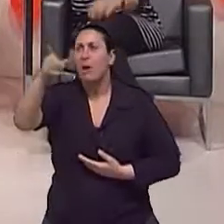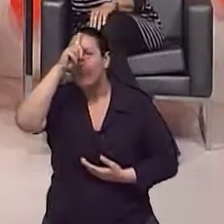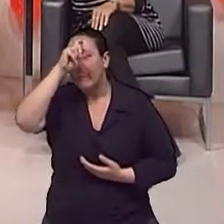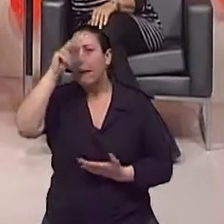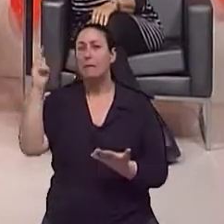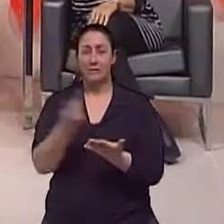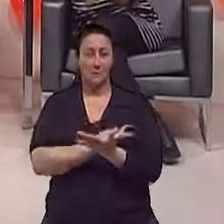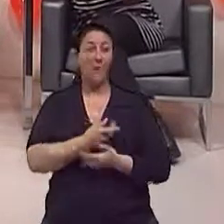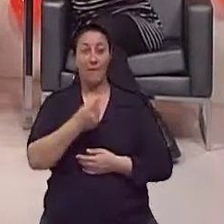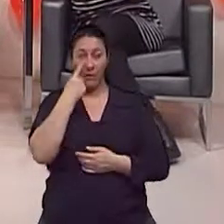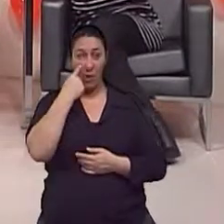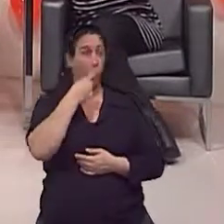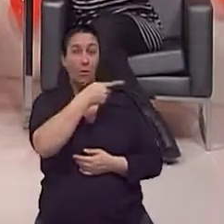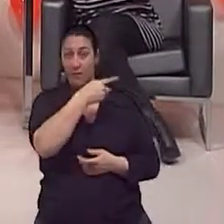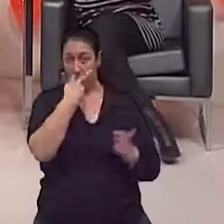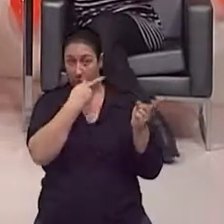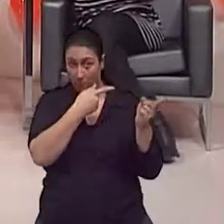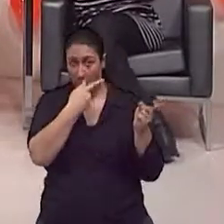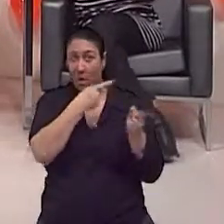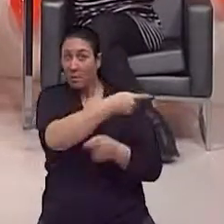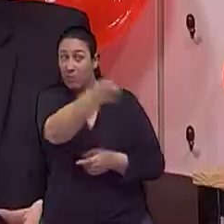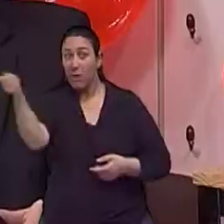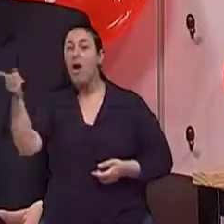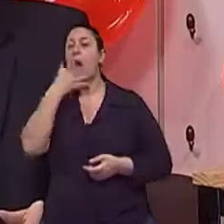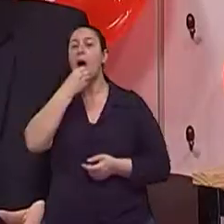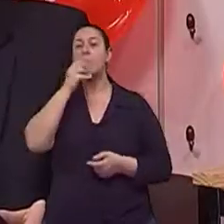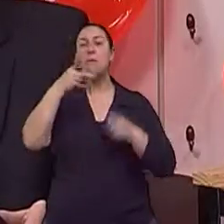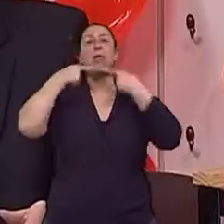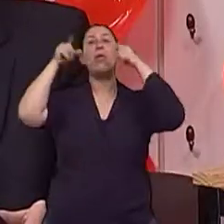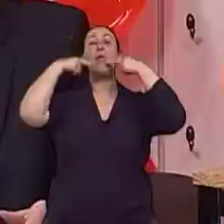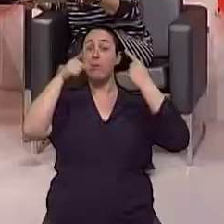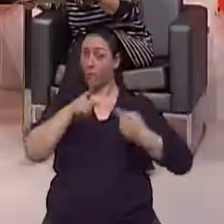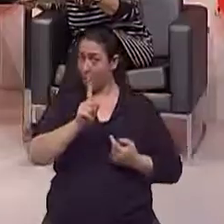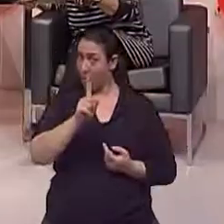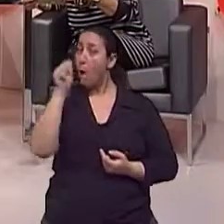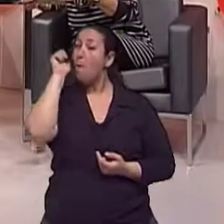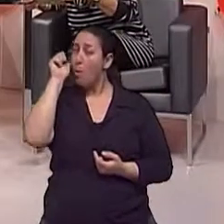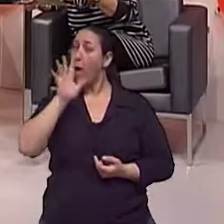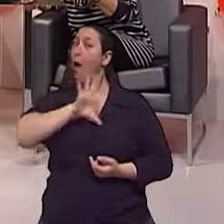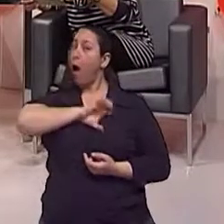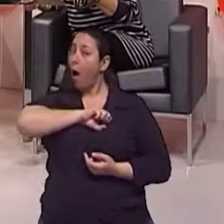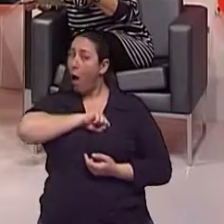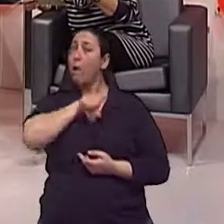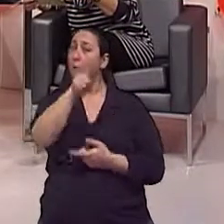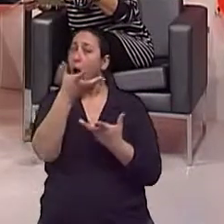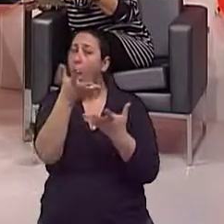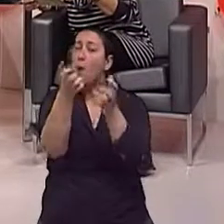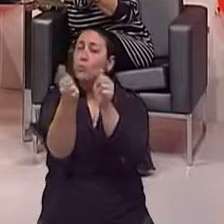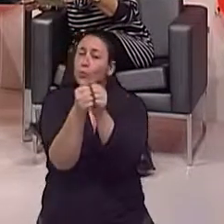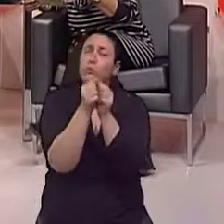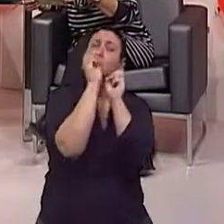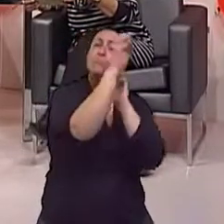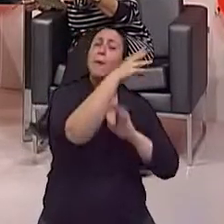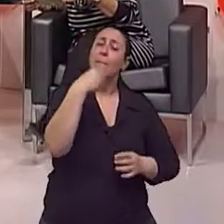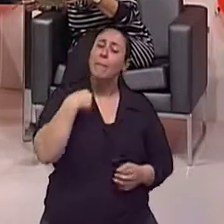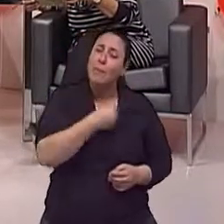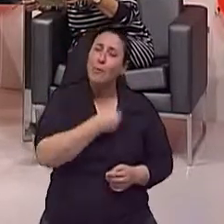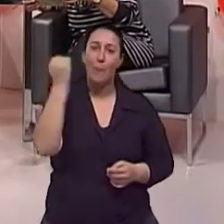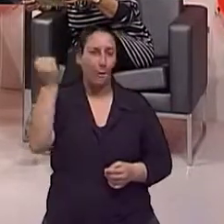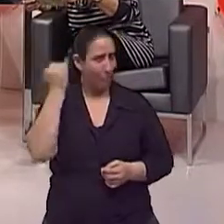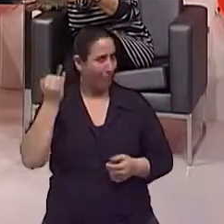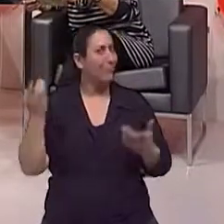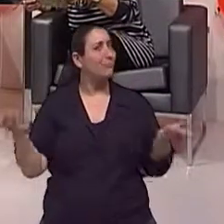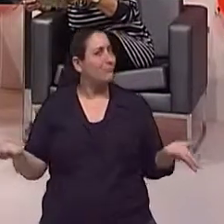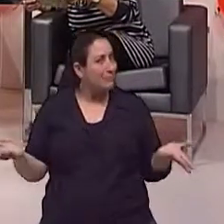vocês por isso que a gente quer que esteja todo mundo sadio né doutor doutor O senhor falou assim que tem também pressão